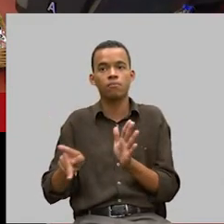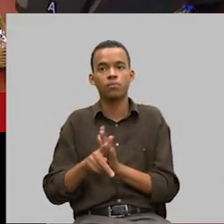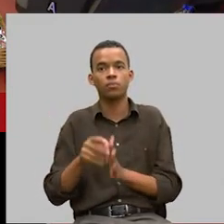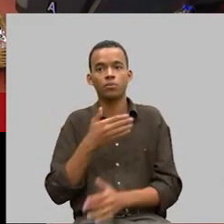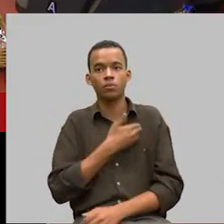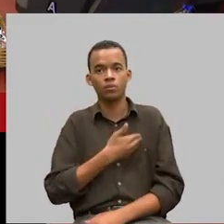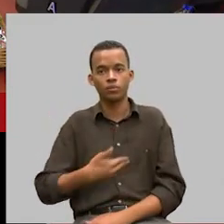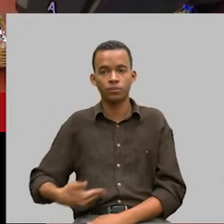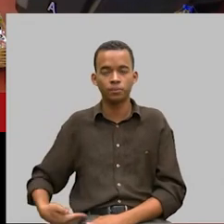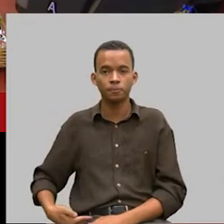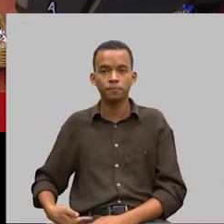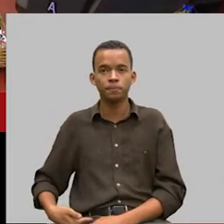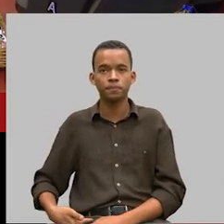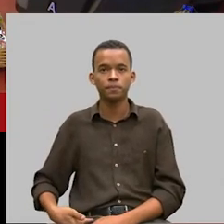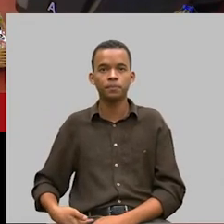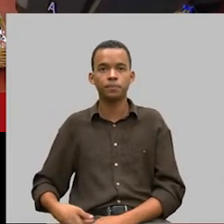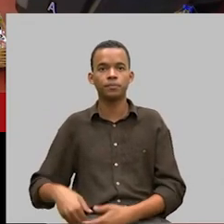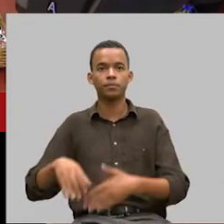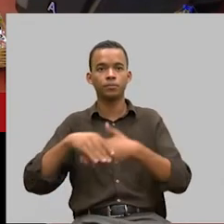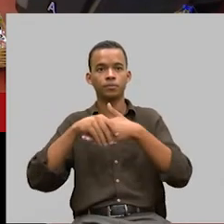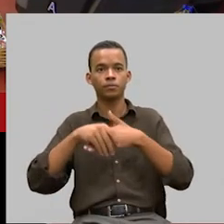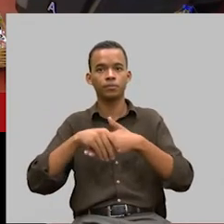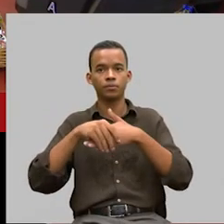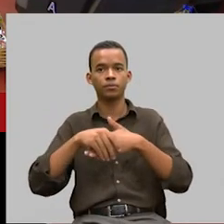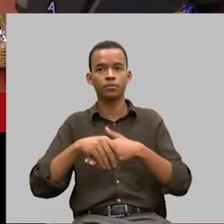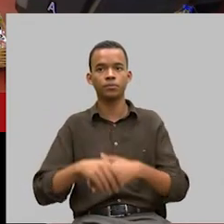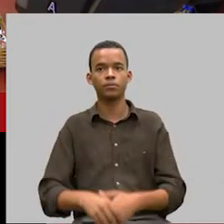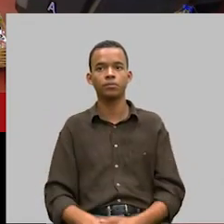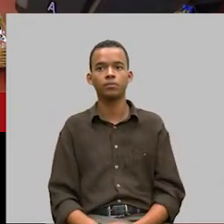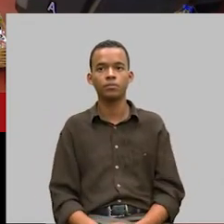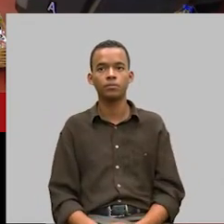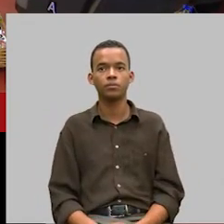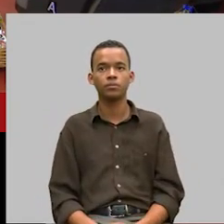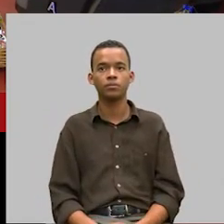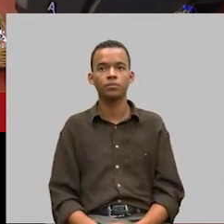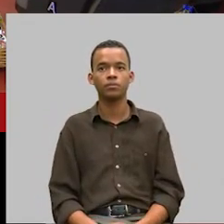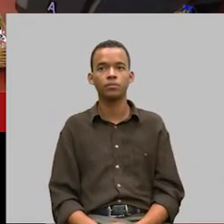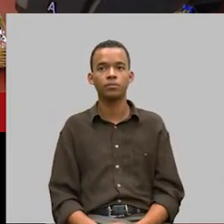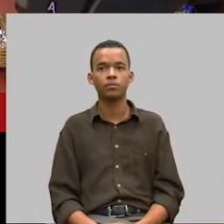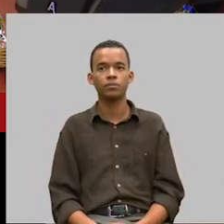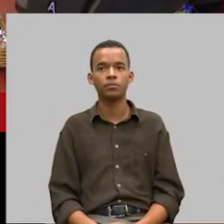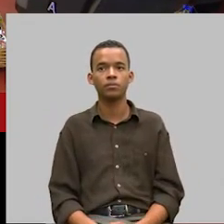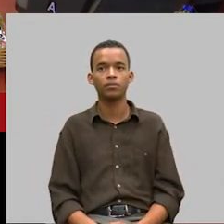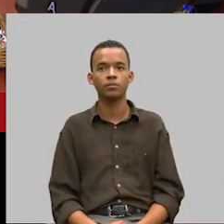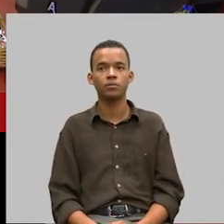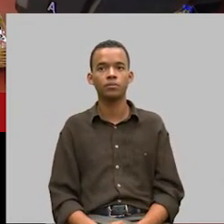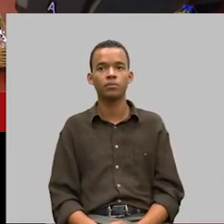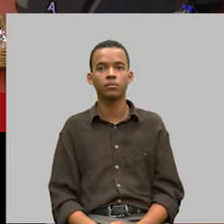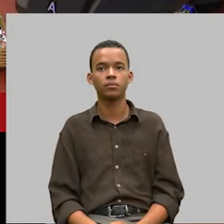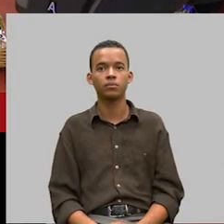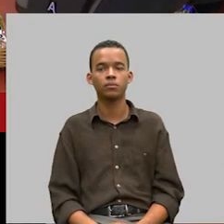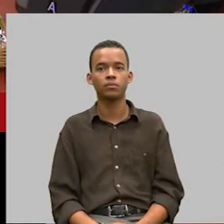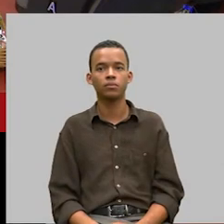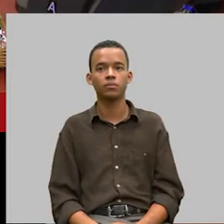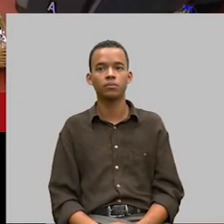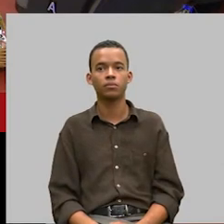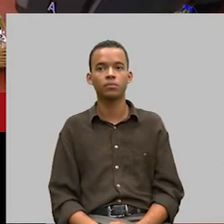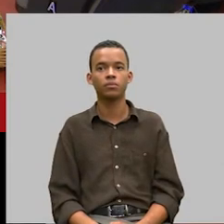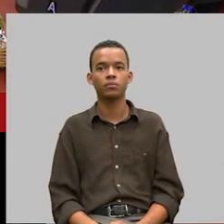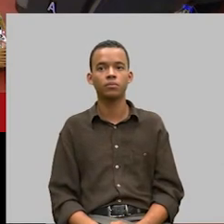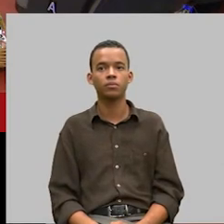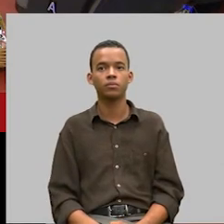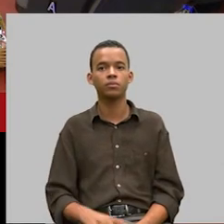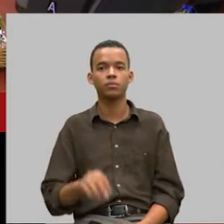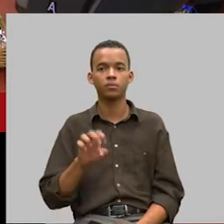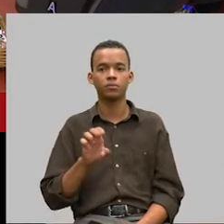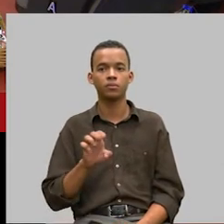as min gera presente presente é isso as efas de Minas Gerais